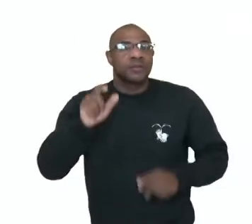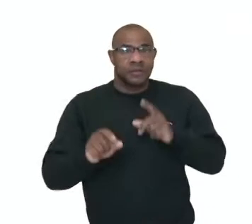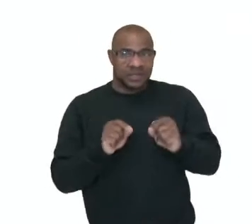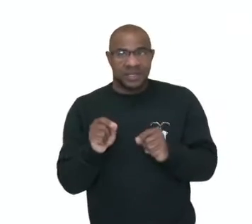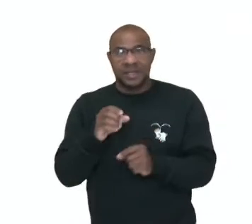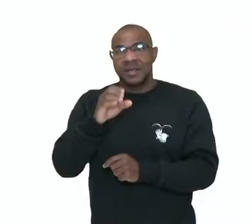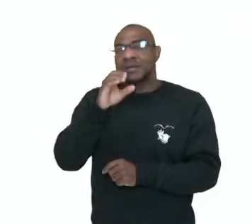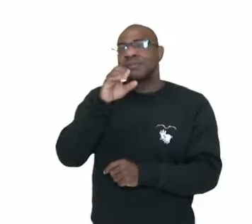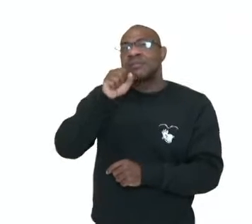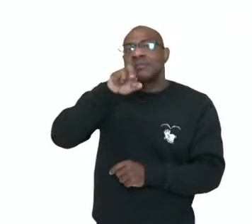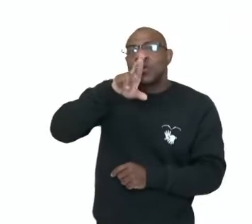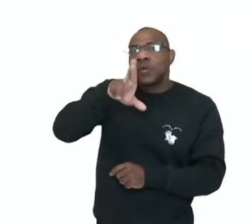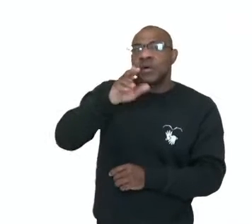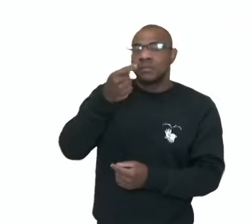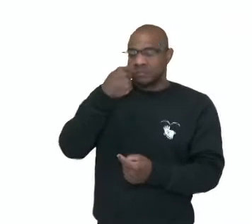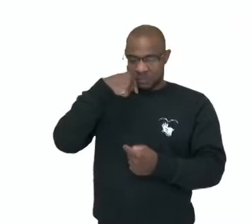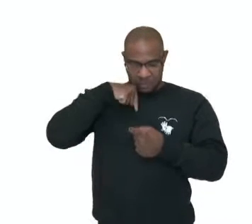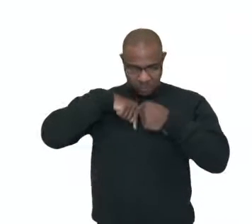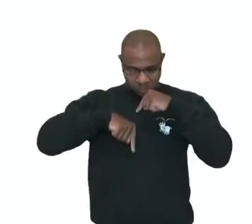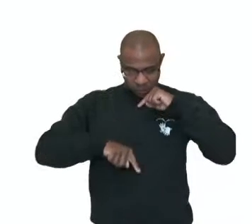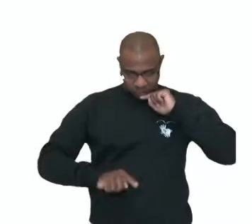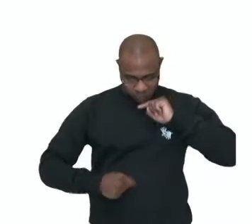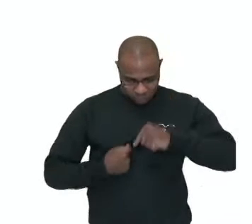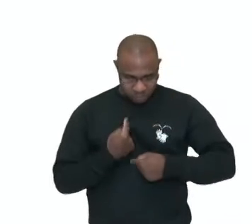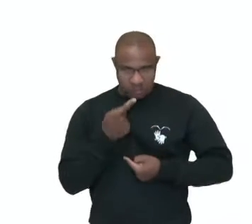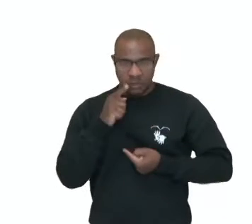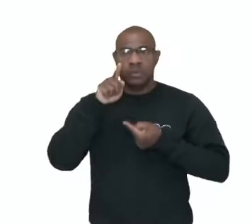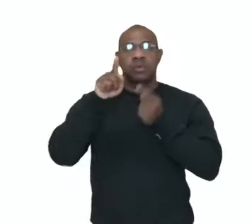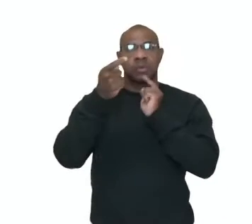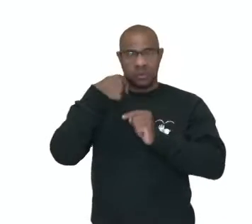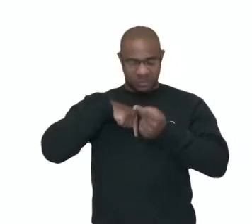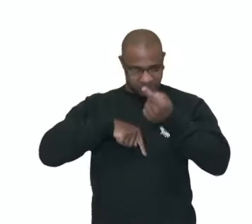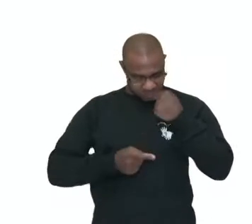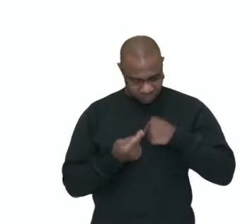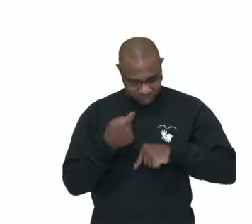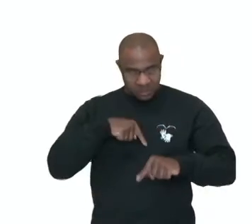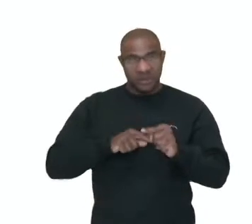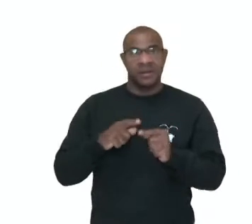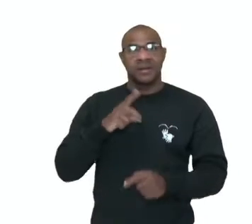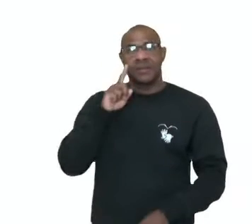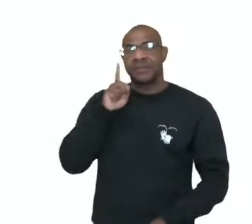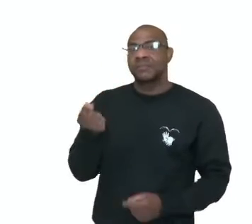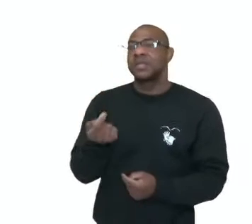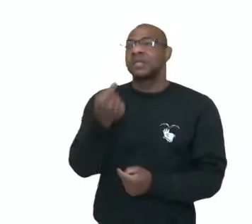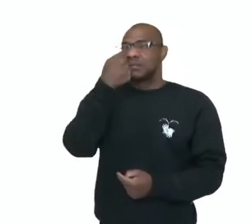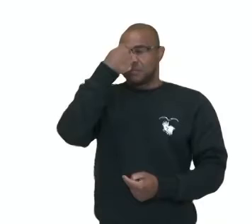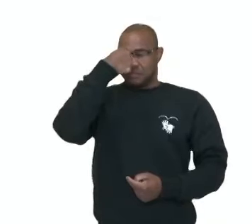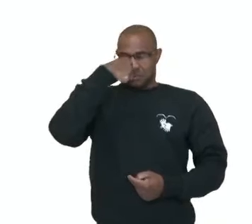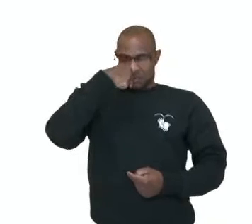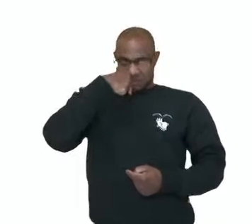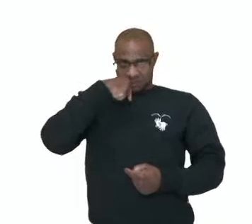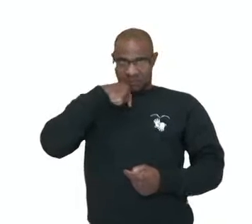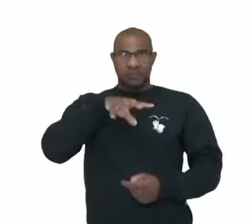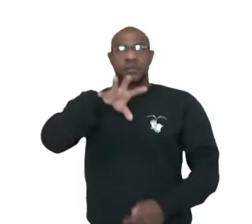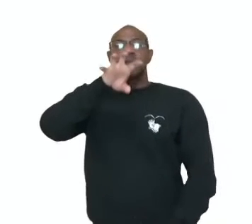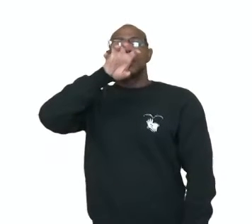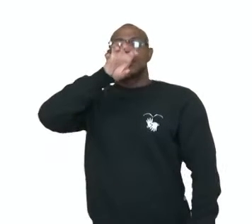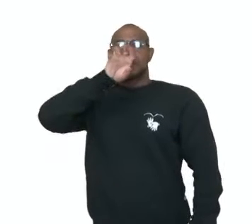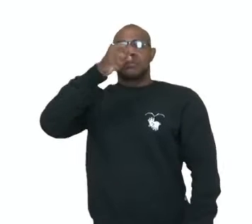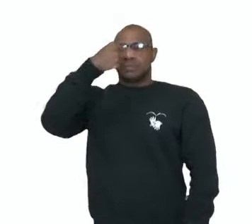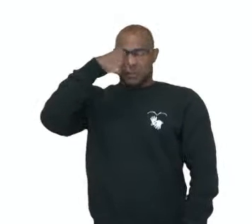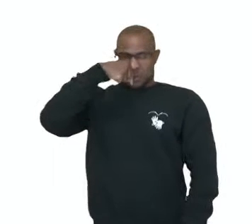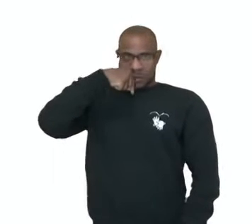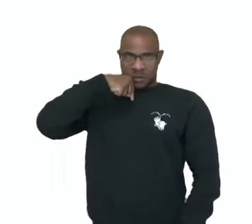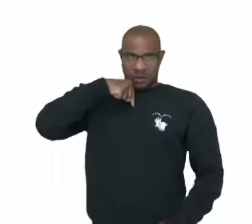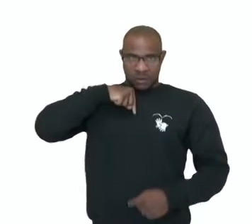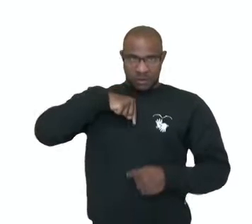gasosa, né, entre o meio e o organismo. Então, de fato, a gente inspira oxigênio e